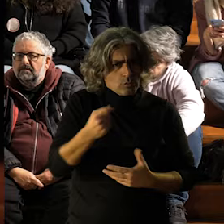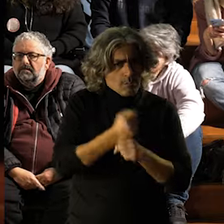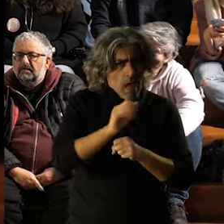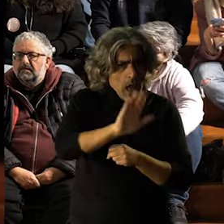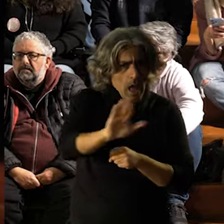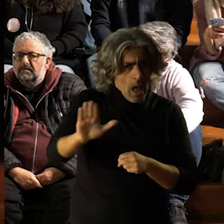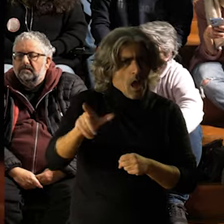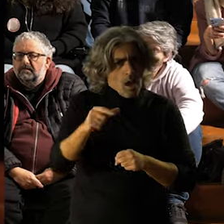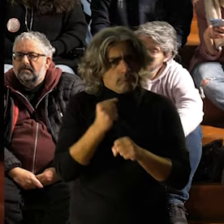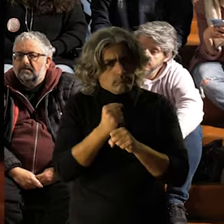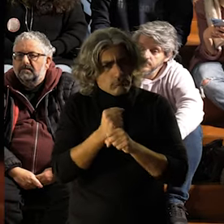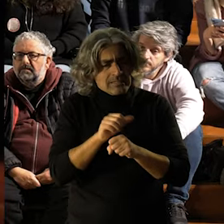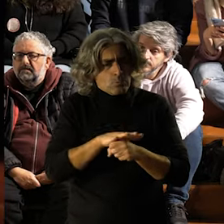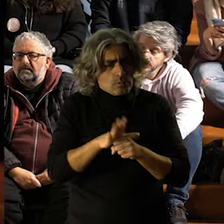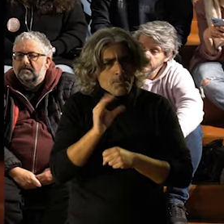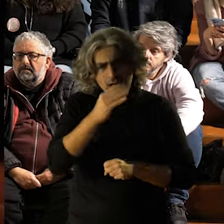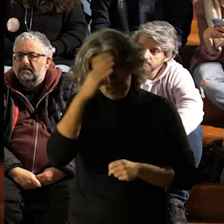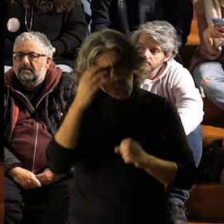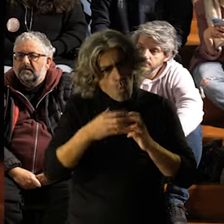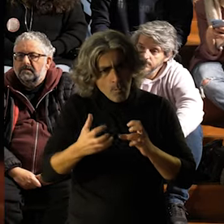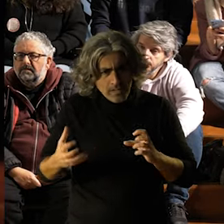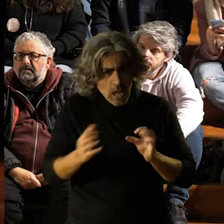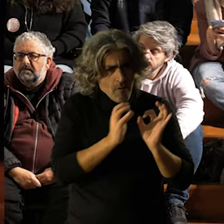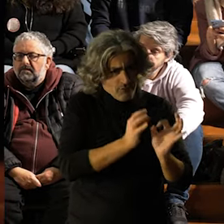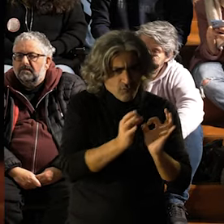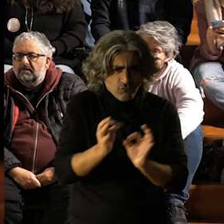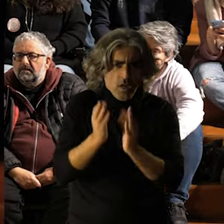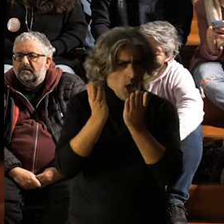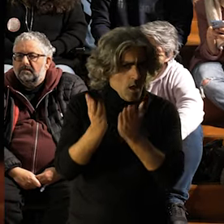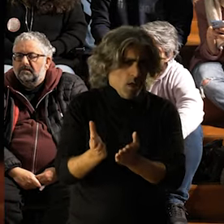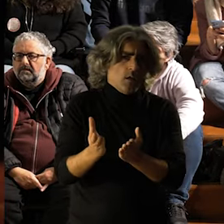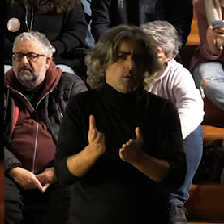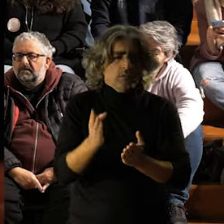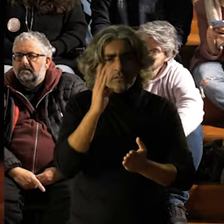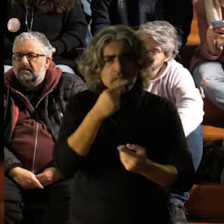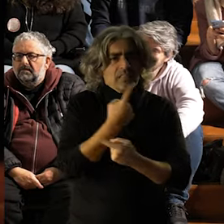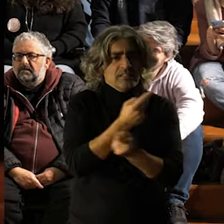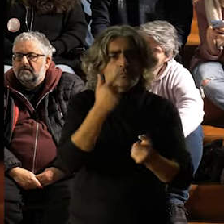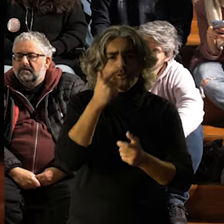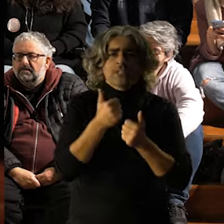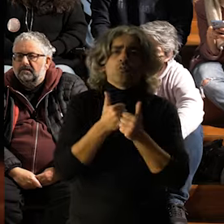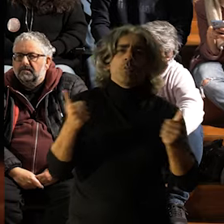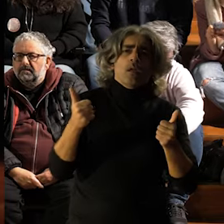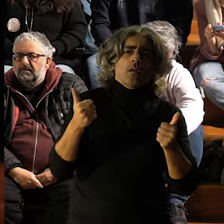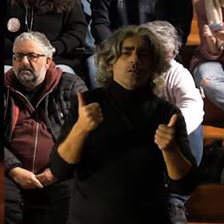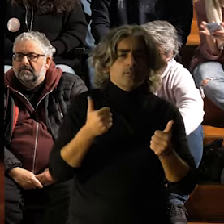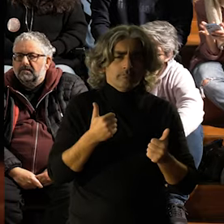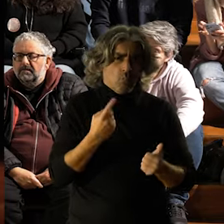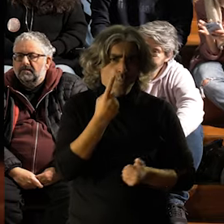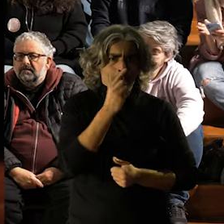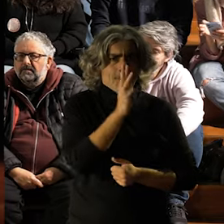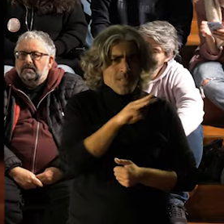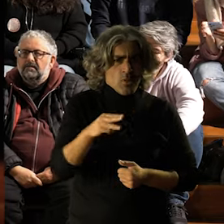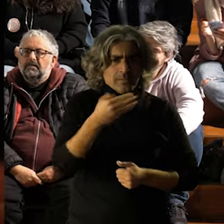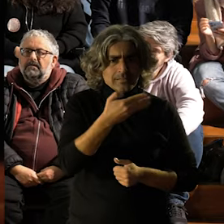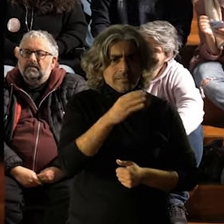trabalha está a dar a resposta às situações mais complicadas de todas. Mas se dissermos às pessoas que está tudo bem, 1 milhão e